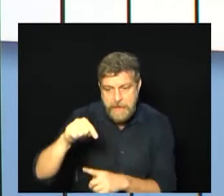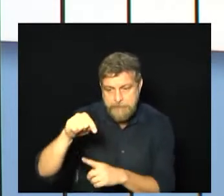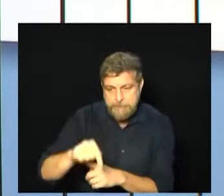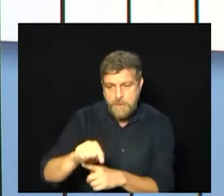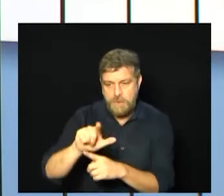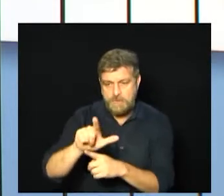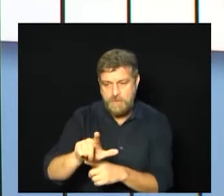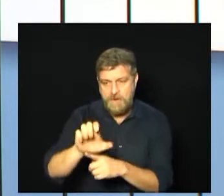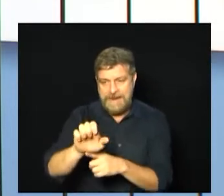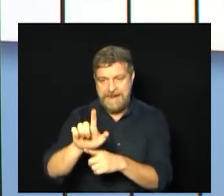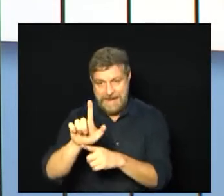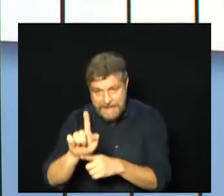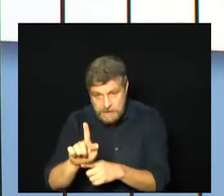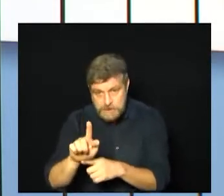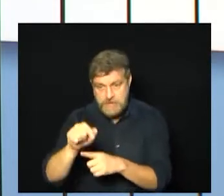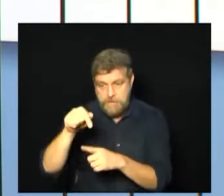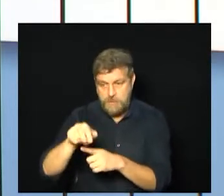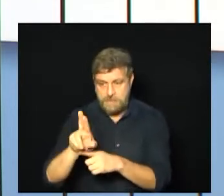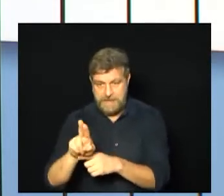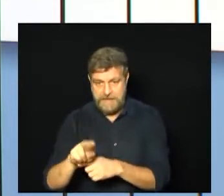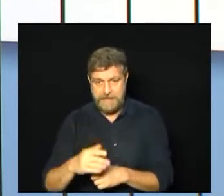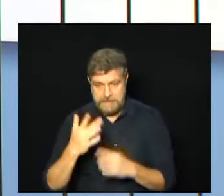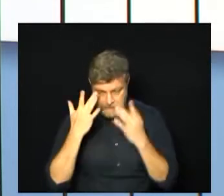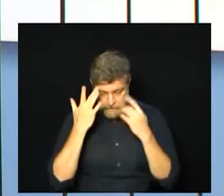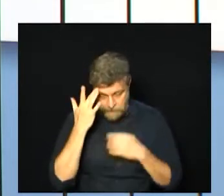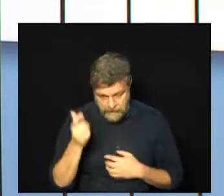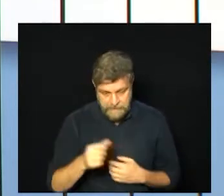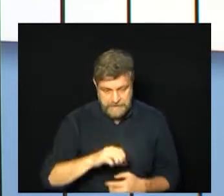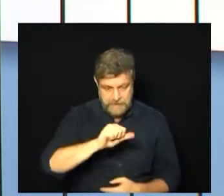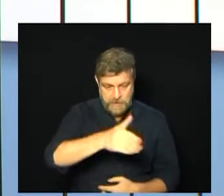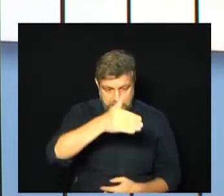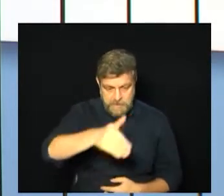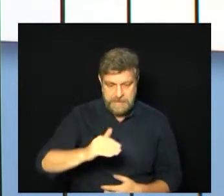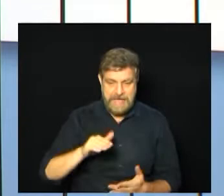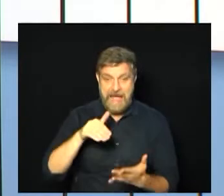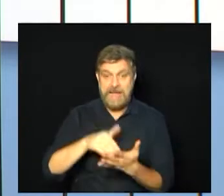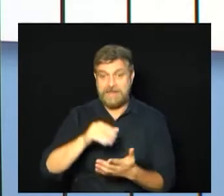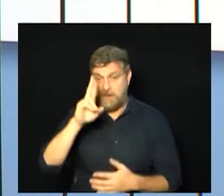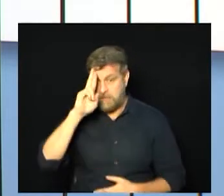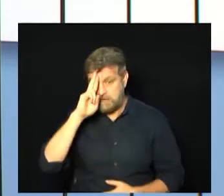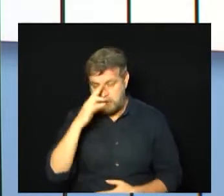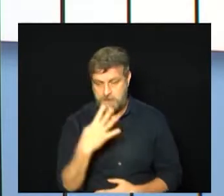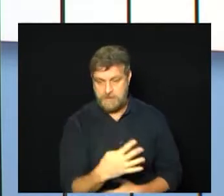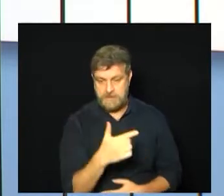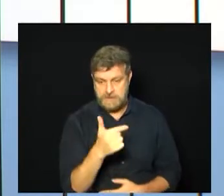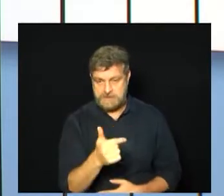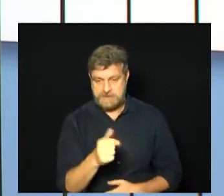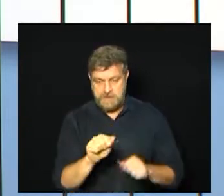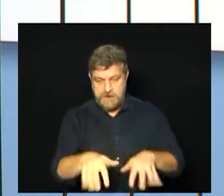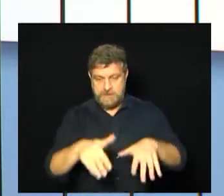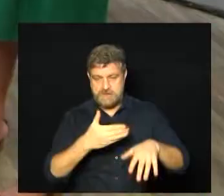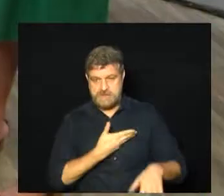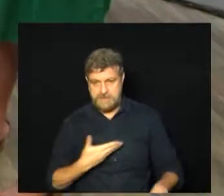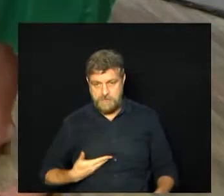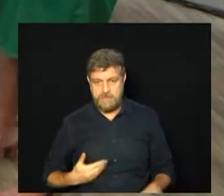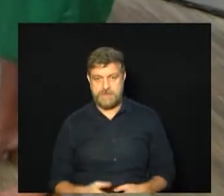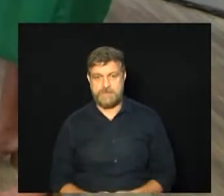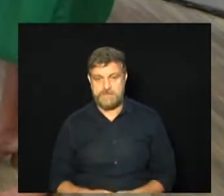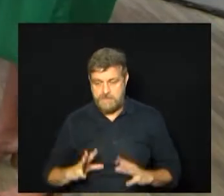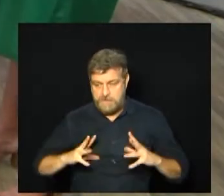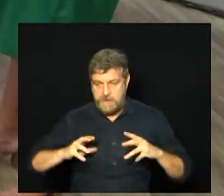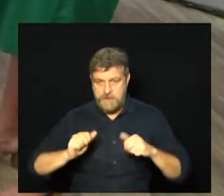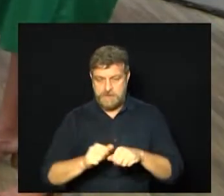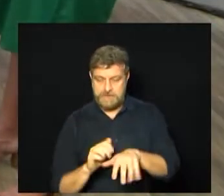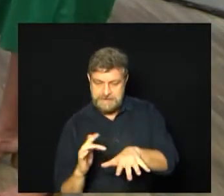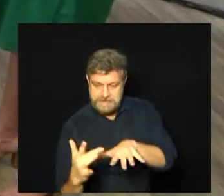www.campinas.sp.leg.br. Então, amanhã, das 9h30 ao meio-dia, tem a 42ª audiência pública. Todos os